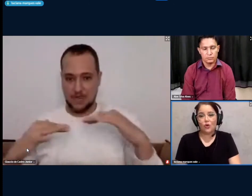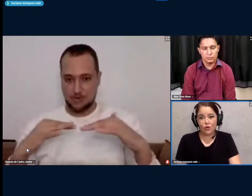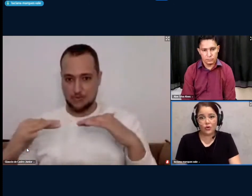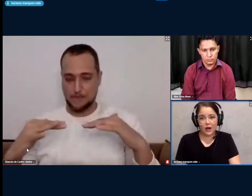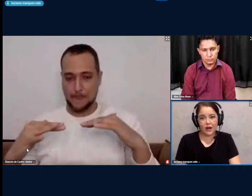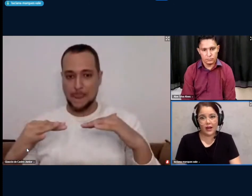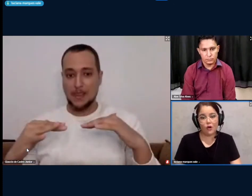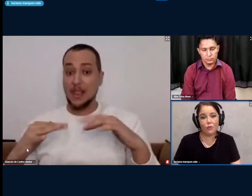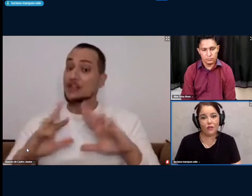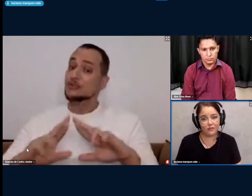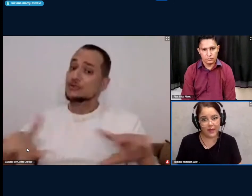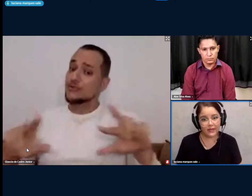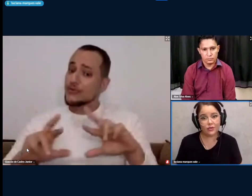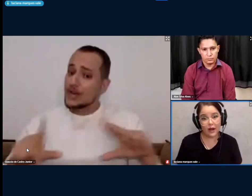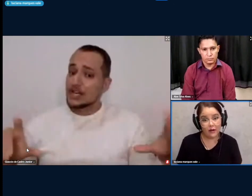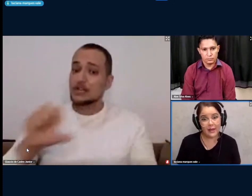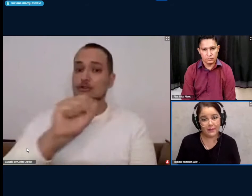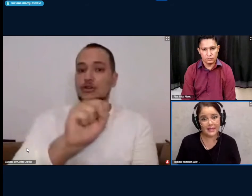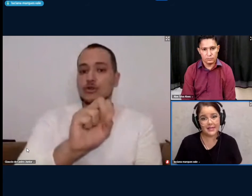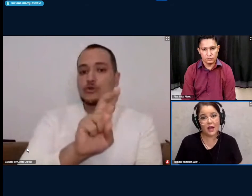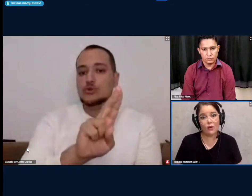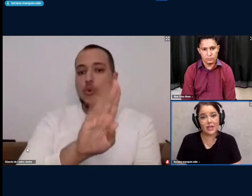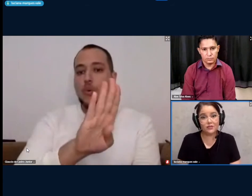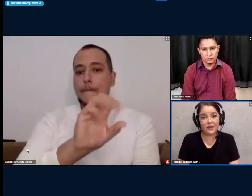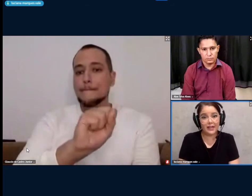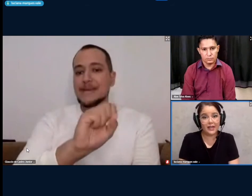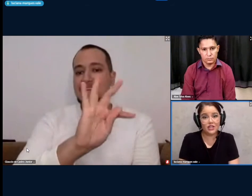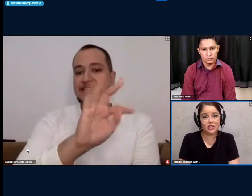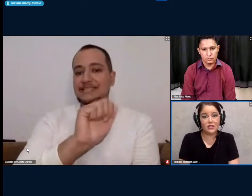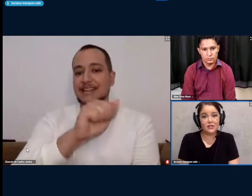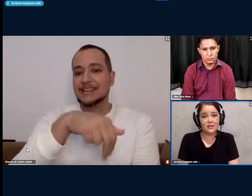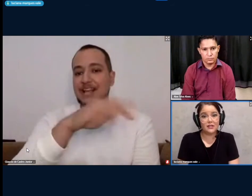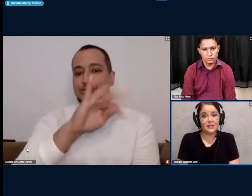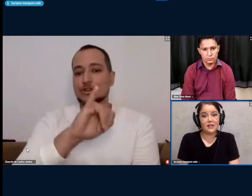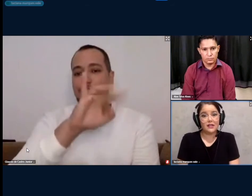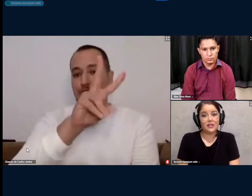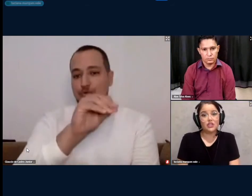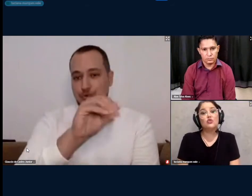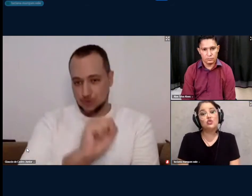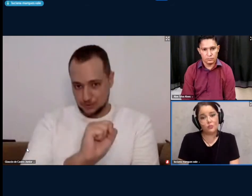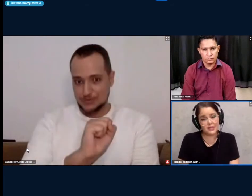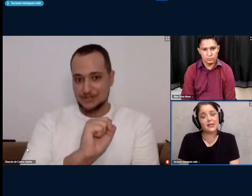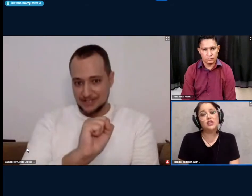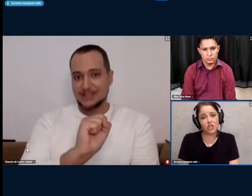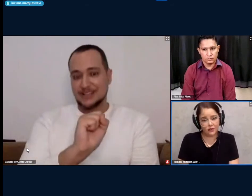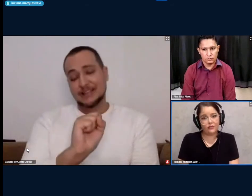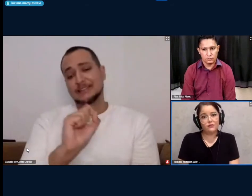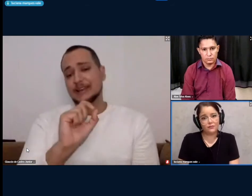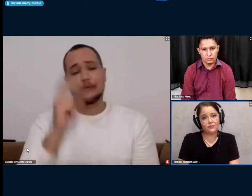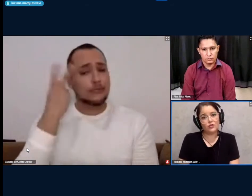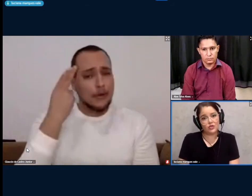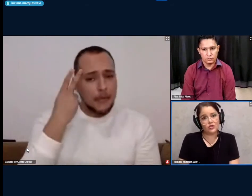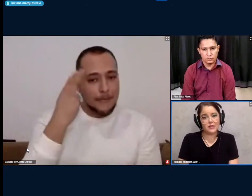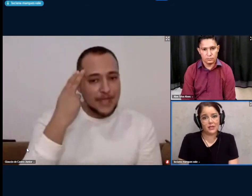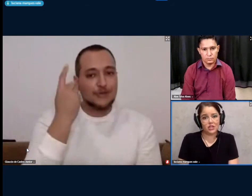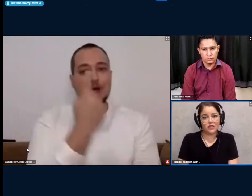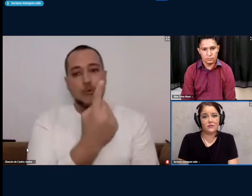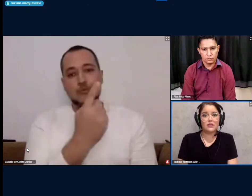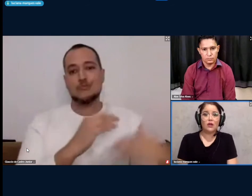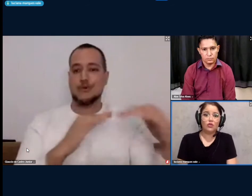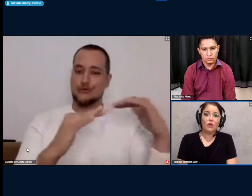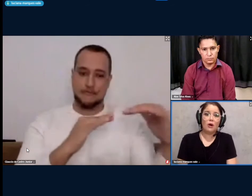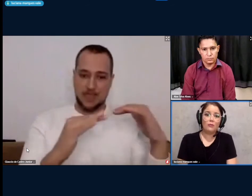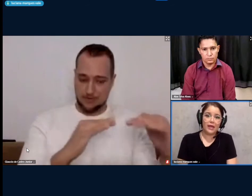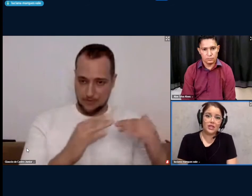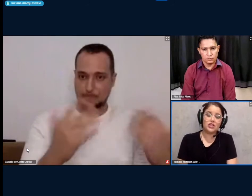utilizado com o movimento, há uma repetição, é diferente do substantivo, dos